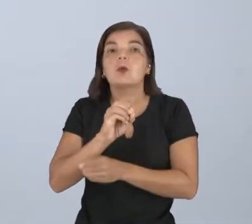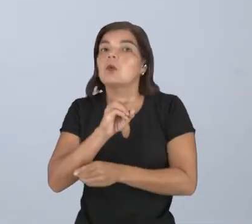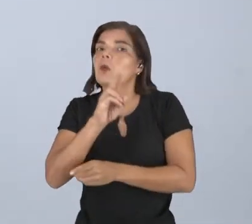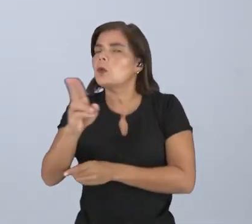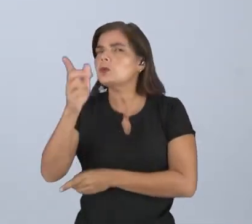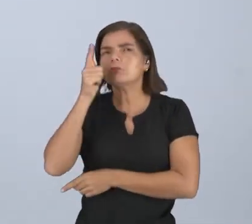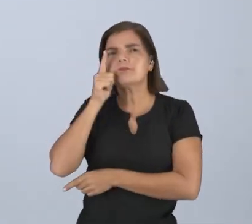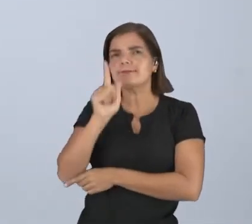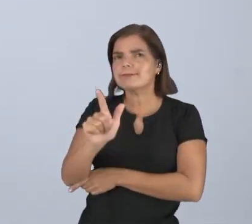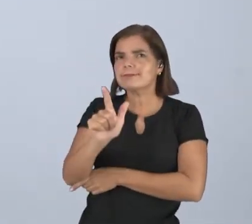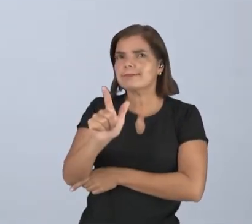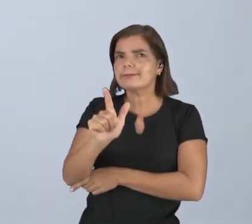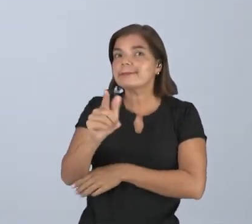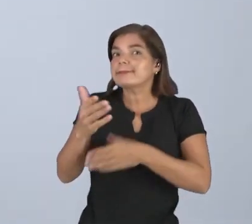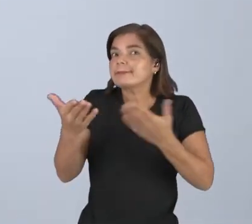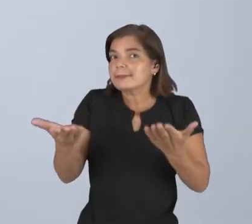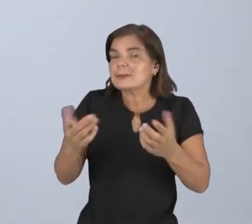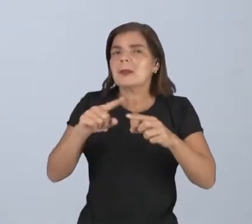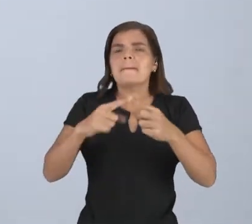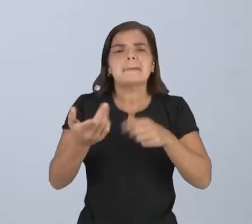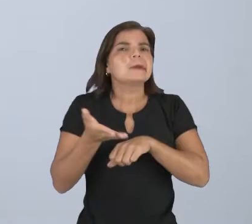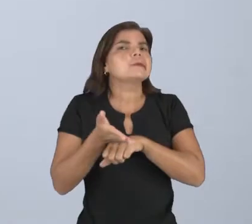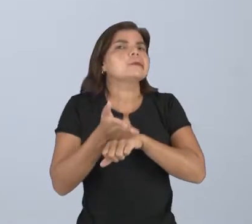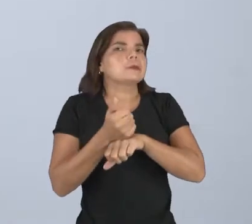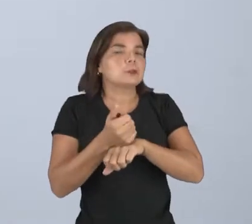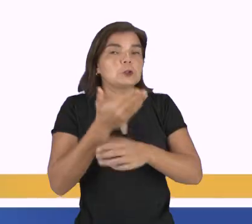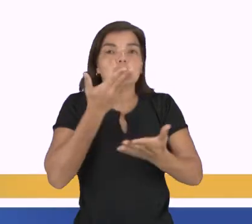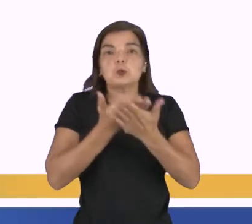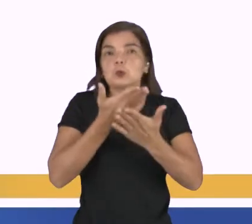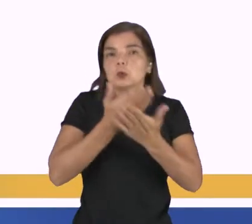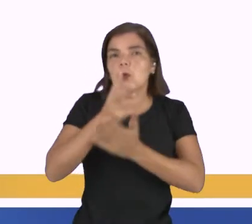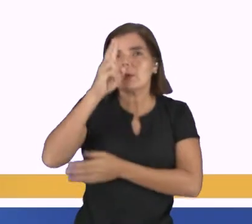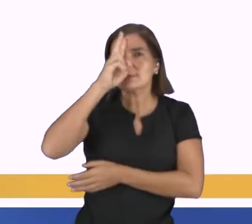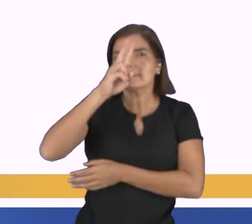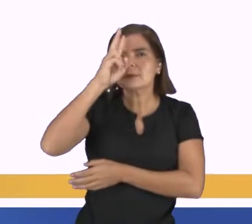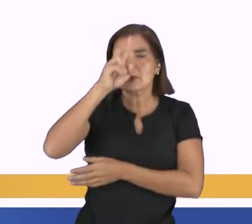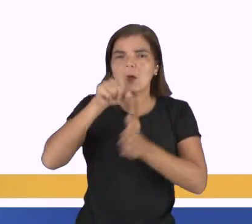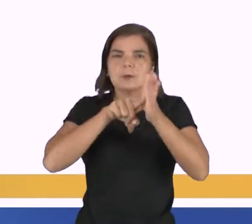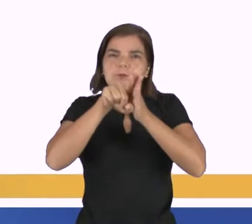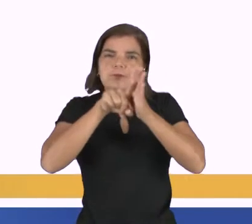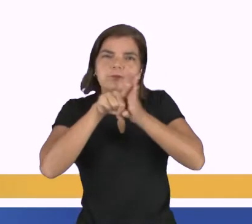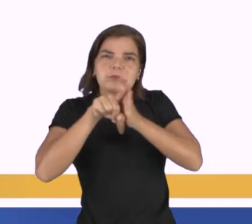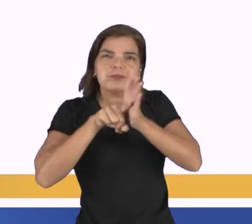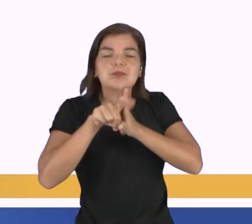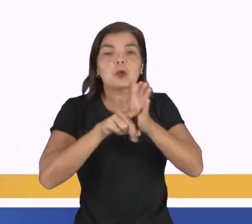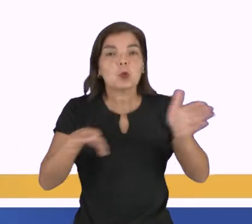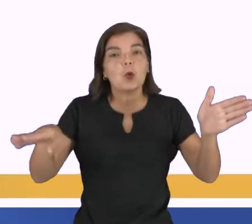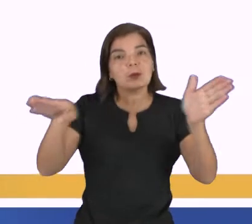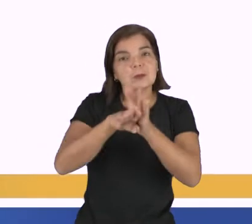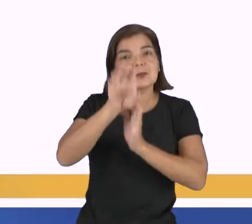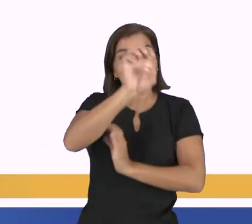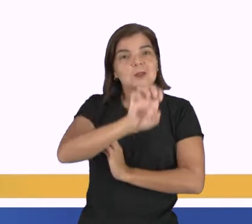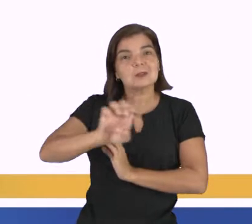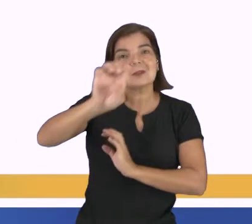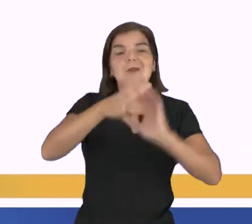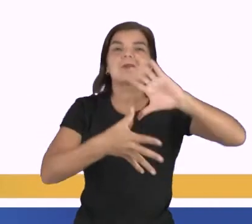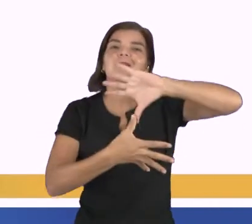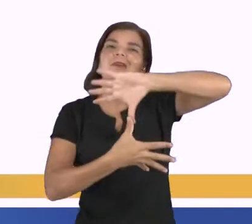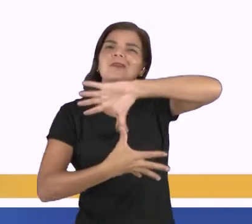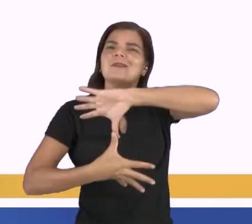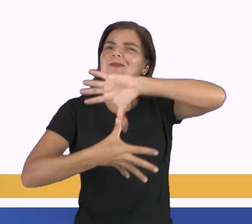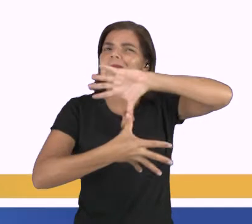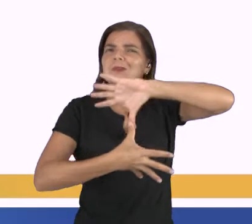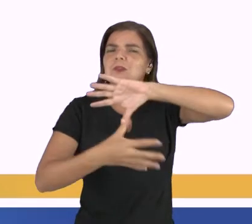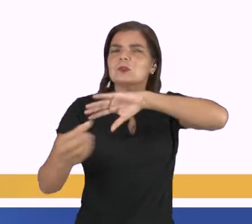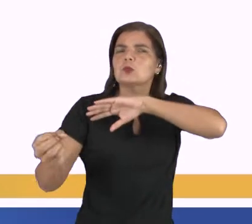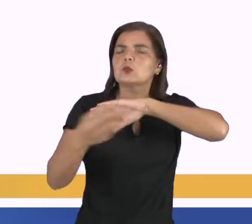ou uma conquista, né? Mais recentemente, os historiadores passaram a analisar a chegada dos europeus à América